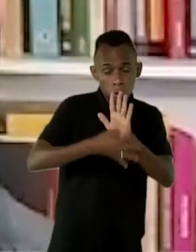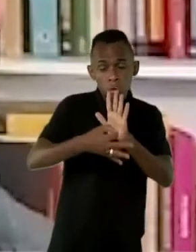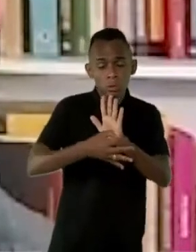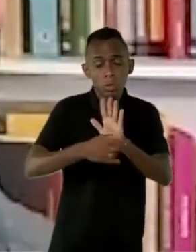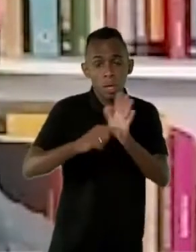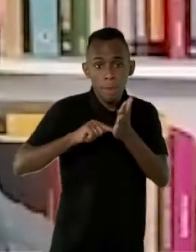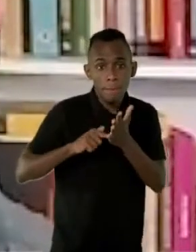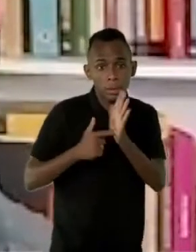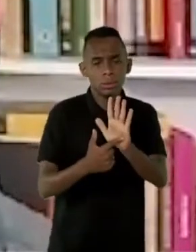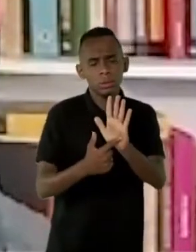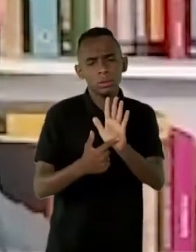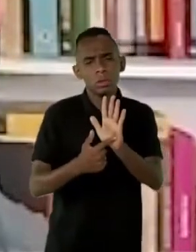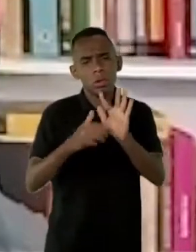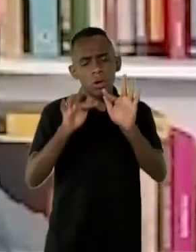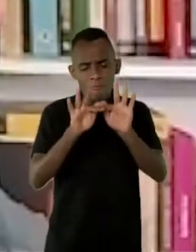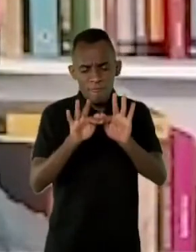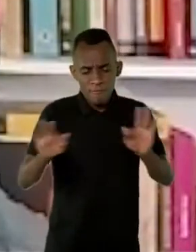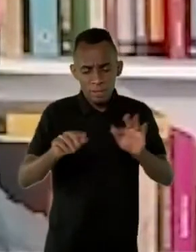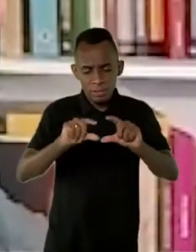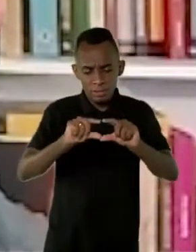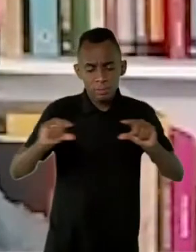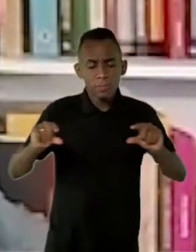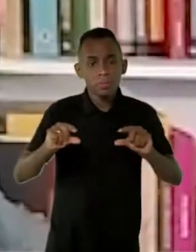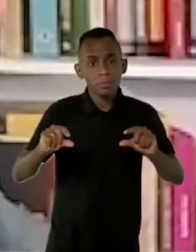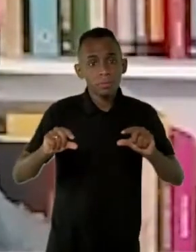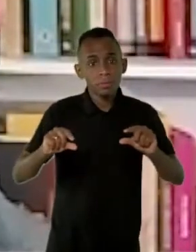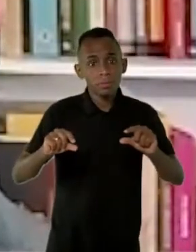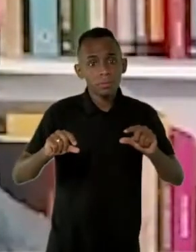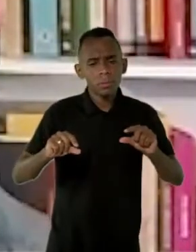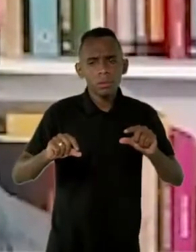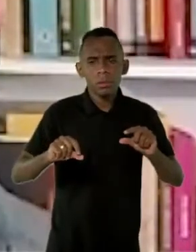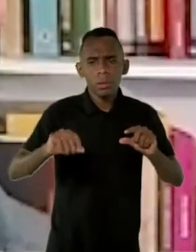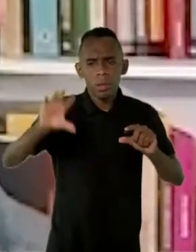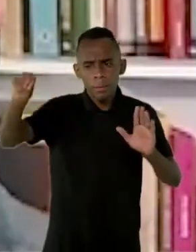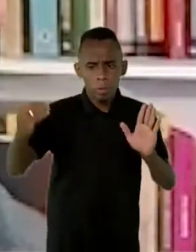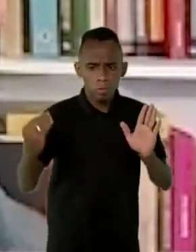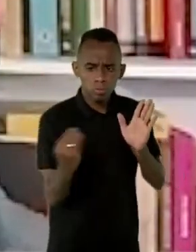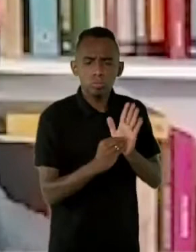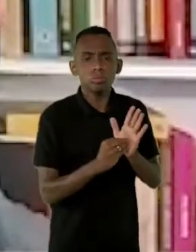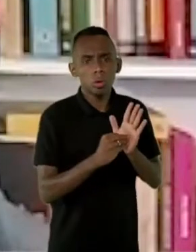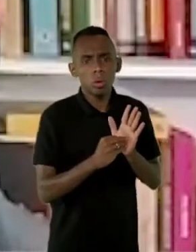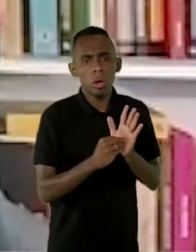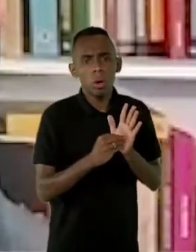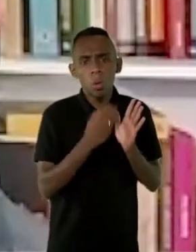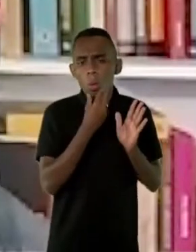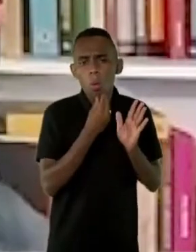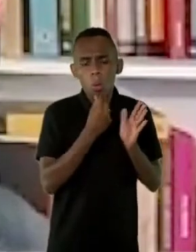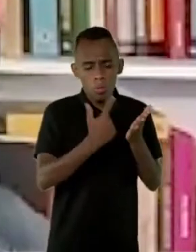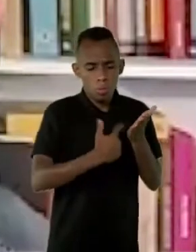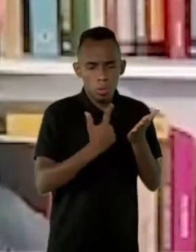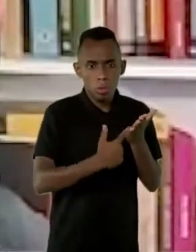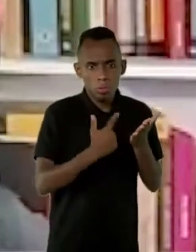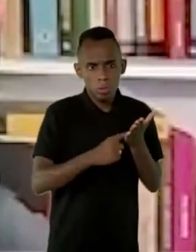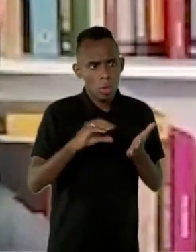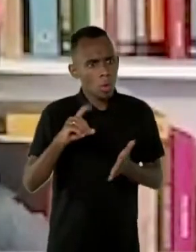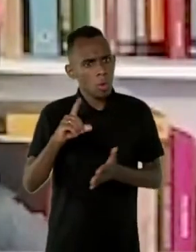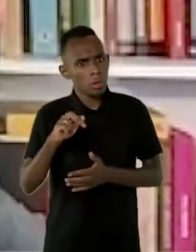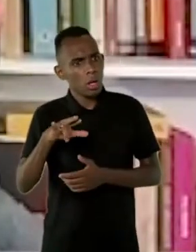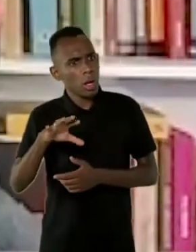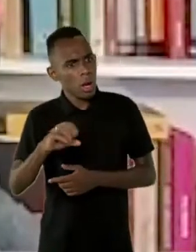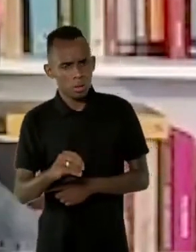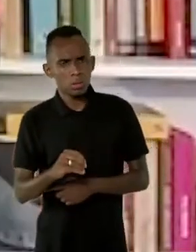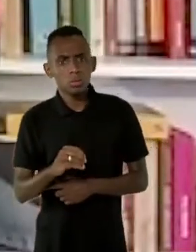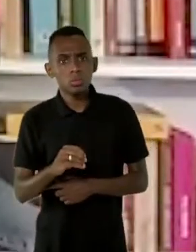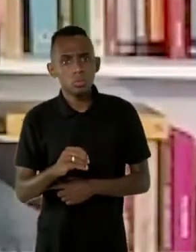solta uma frase dizendo que ia colocar o nome deles nos livros, ou seja, daqueles marmanjos nos livros. E aí, o Aldário, que estava fazendo uma